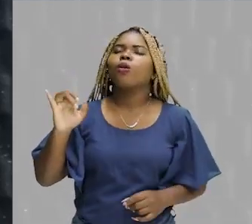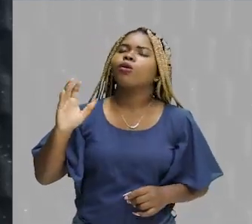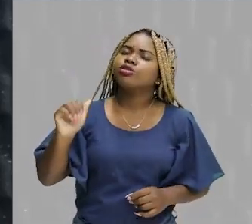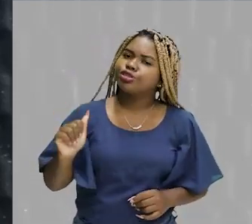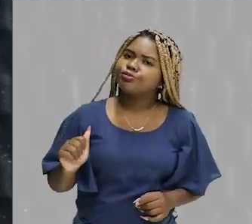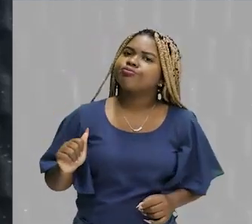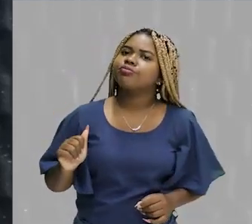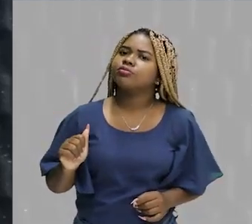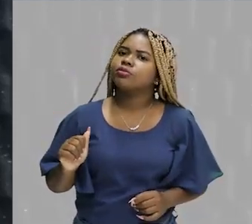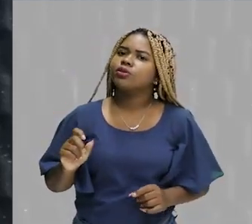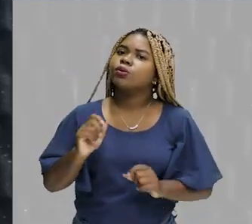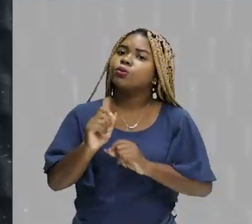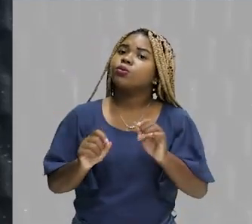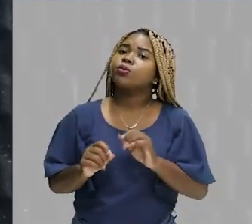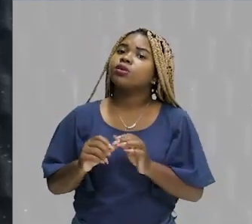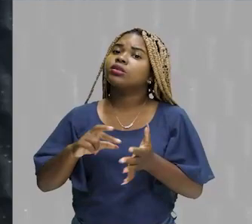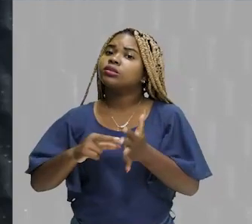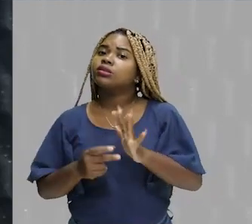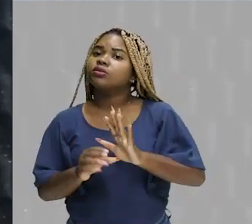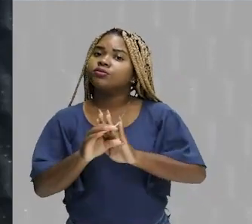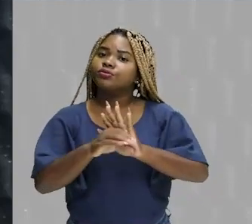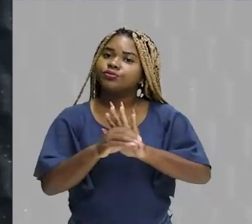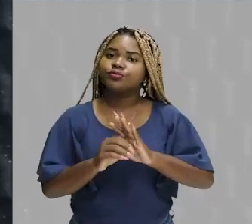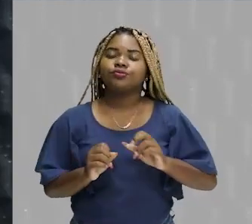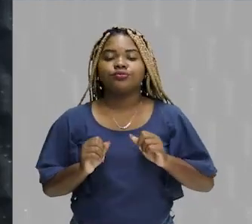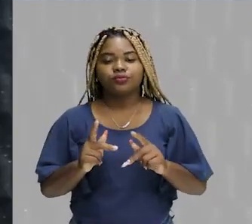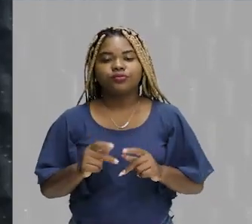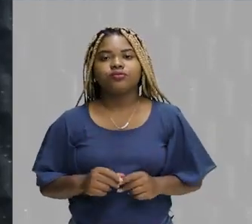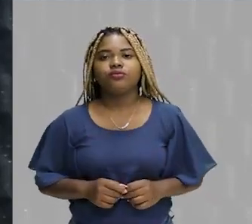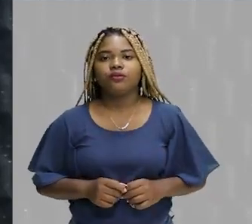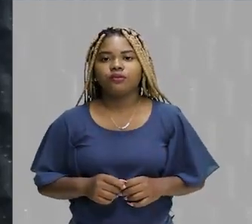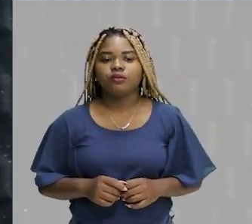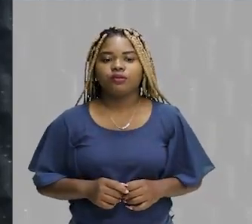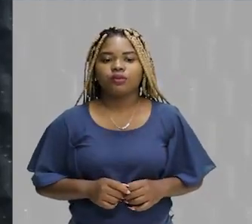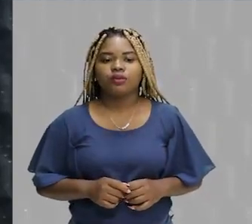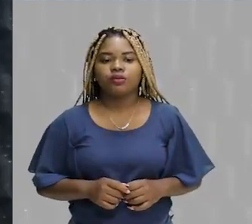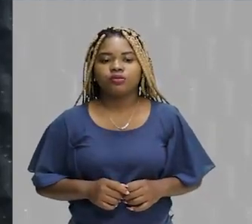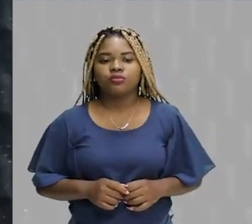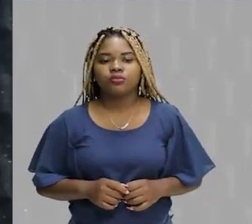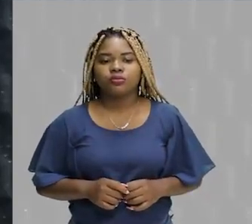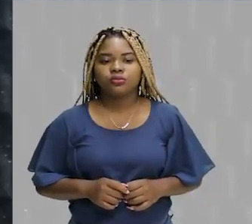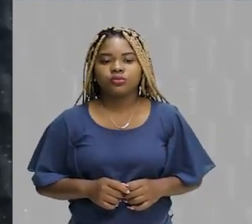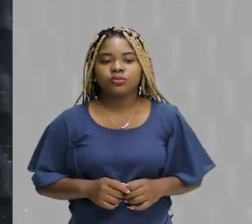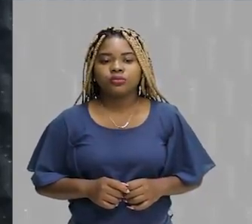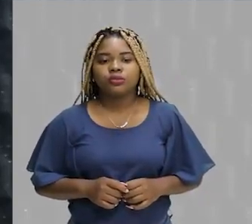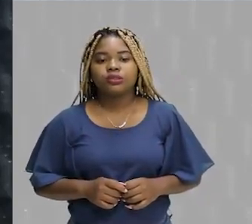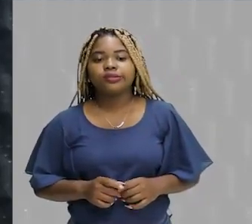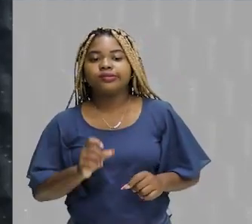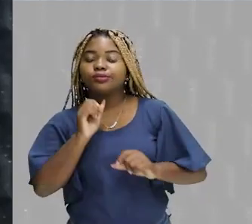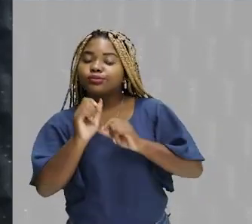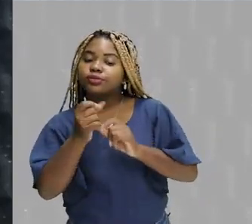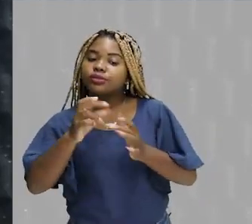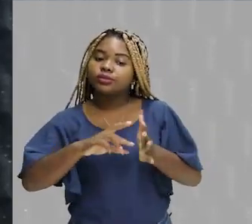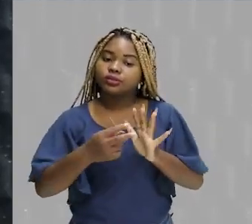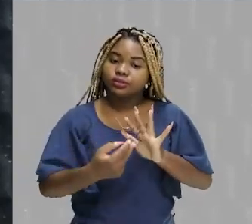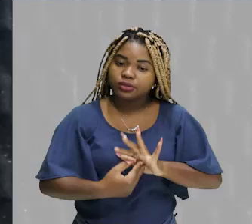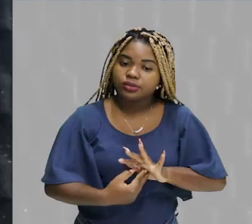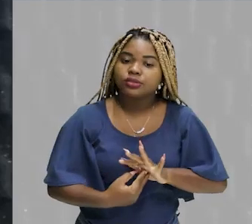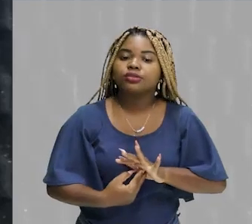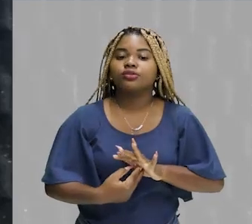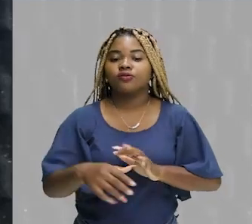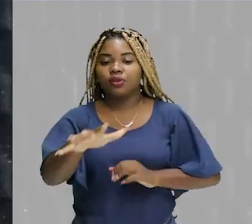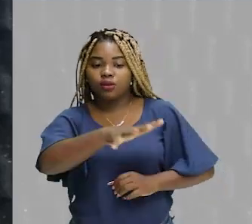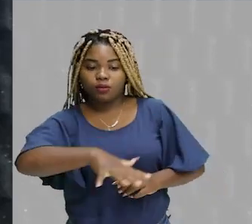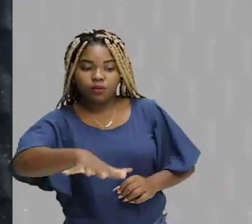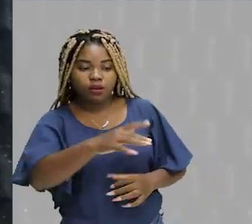o conceito de ecologia urbana? Acompanha comigo. A abordagem ecológica sobre a área